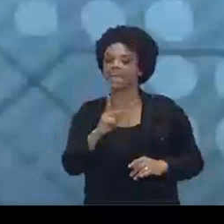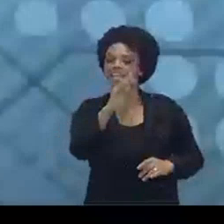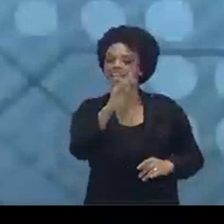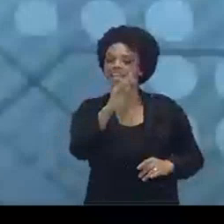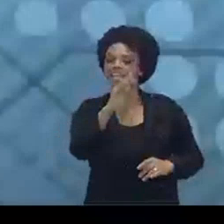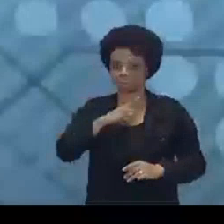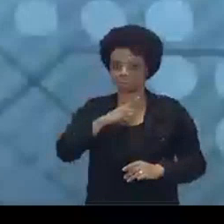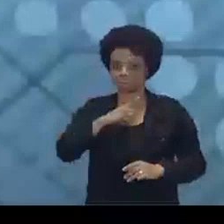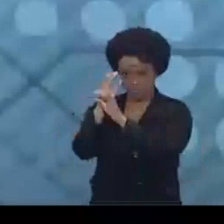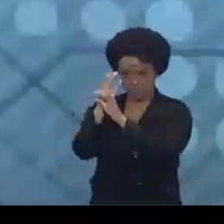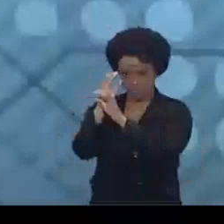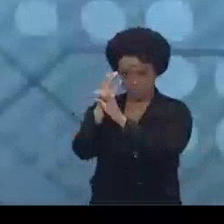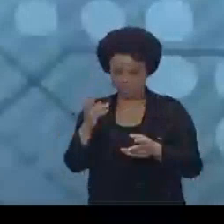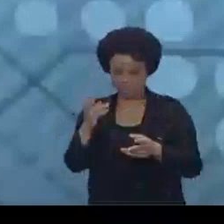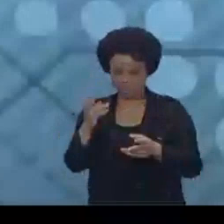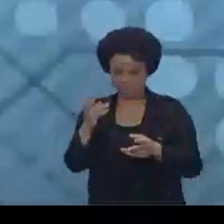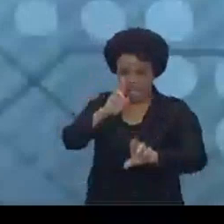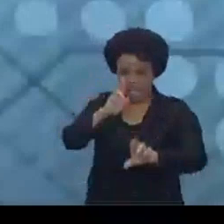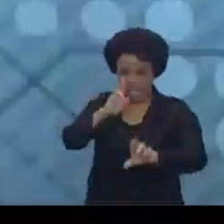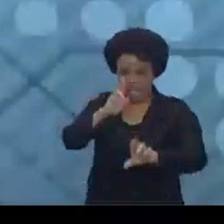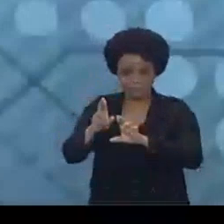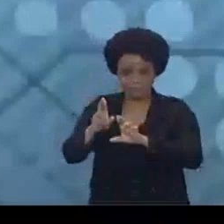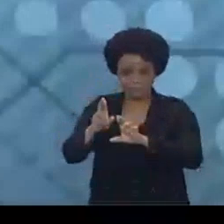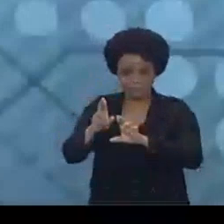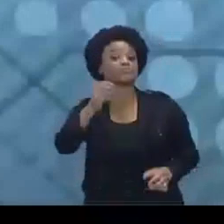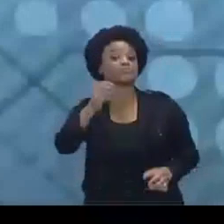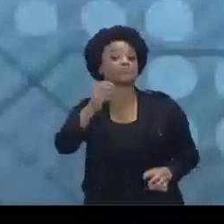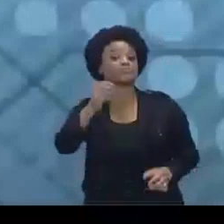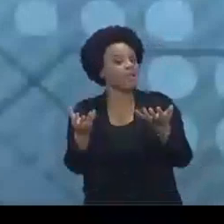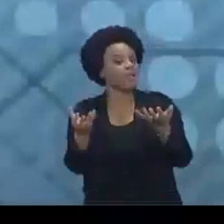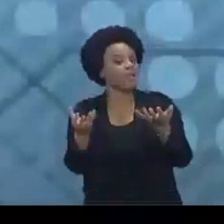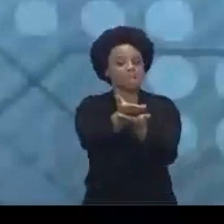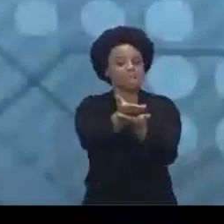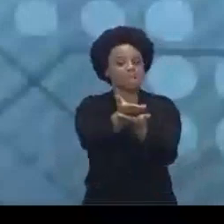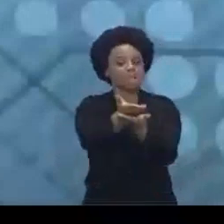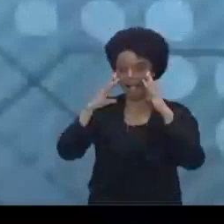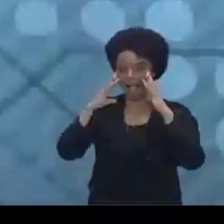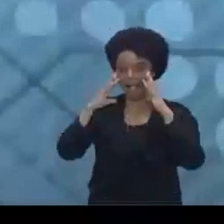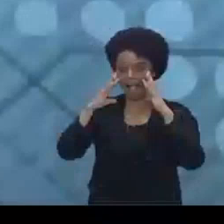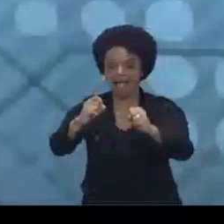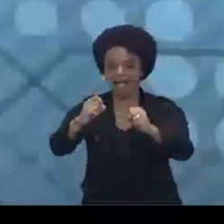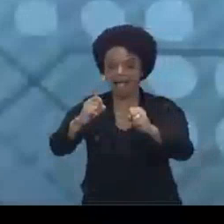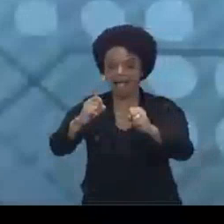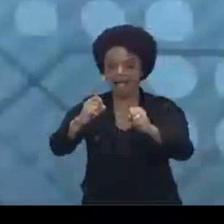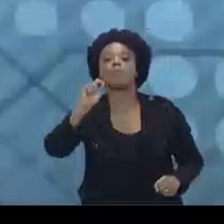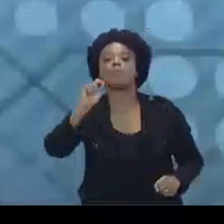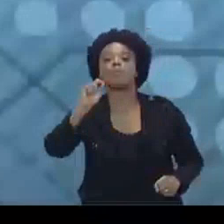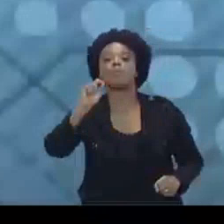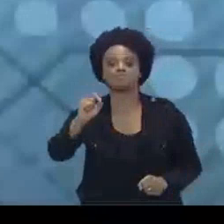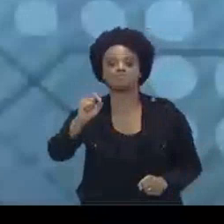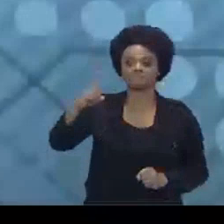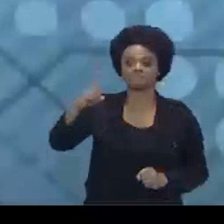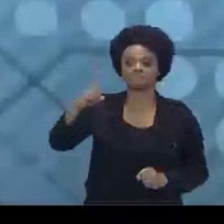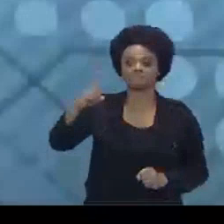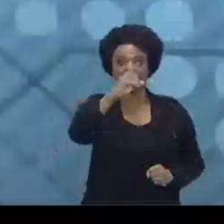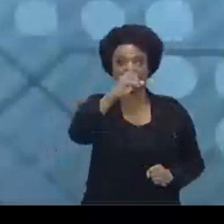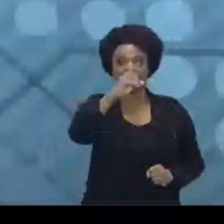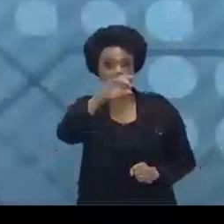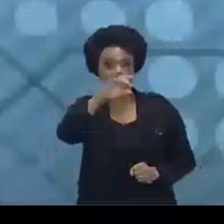essas situações. O que eu gostaria realmente que você se atentasse é na extração de